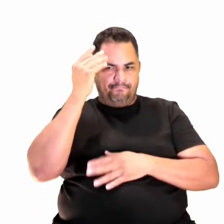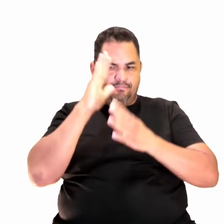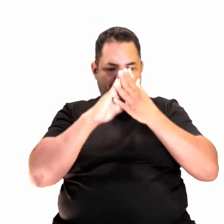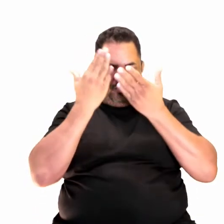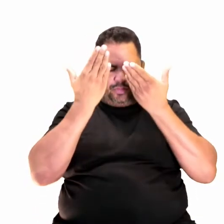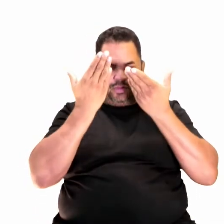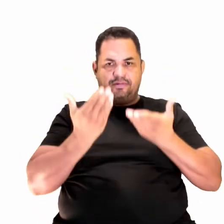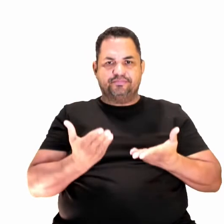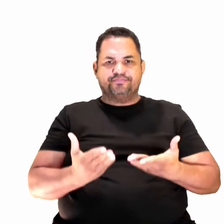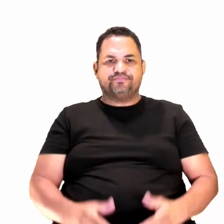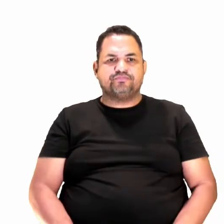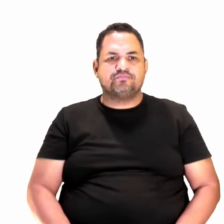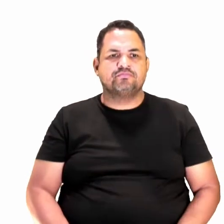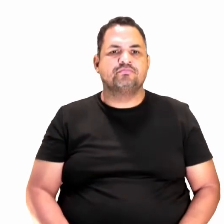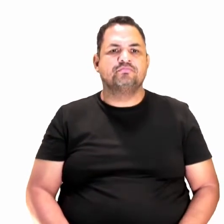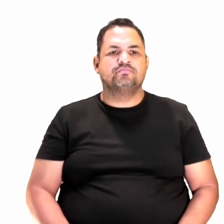louro,